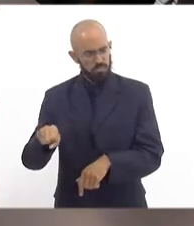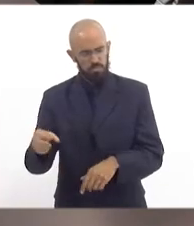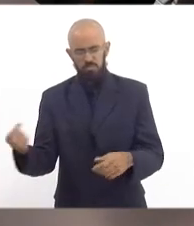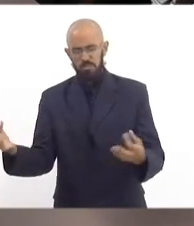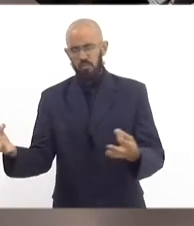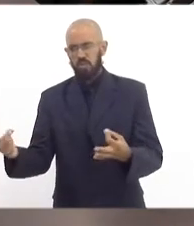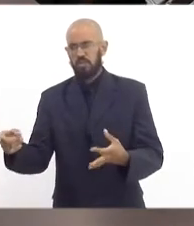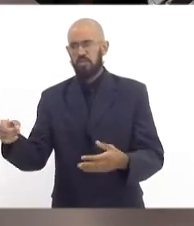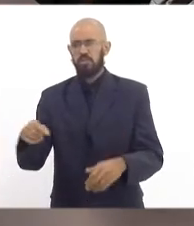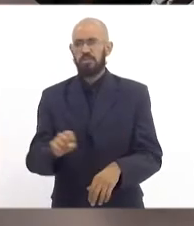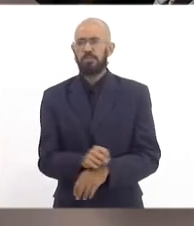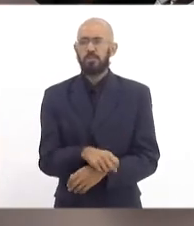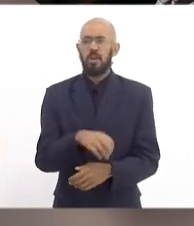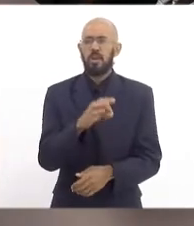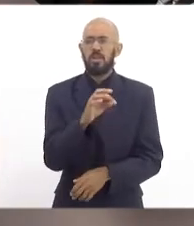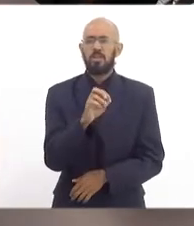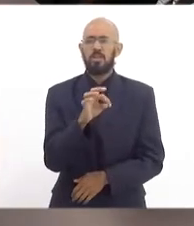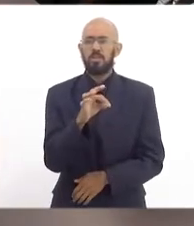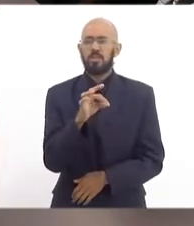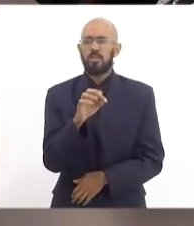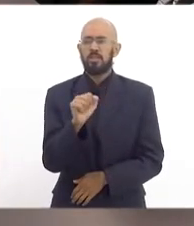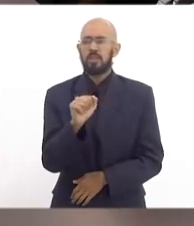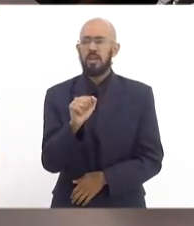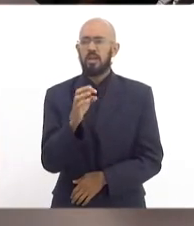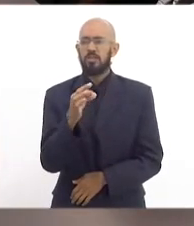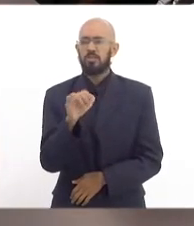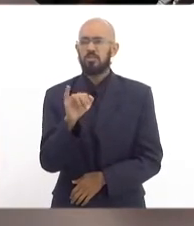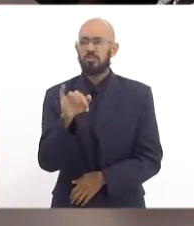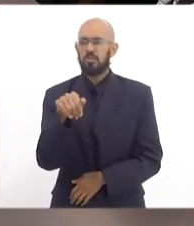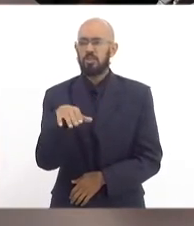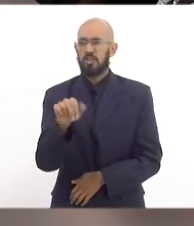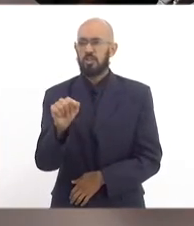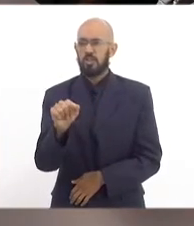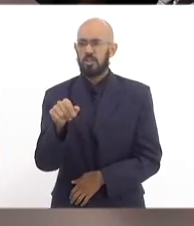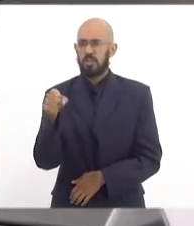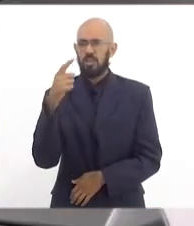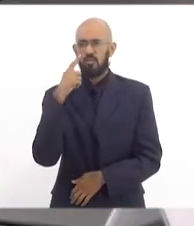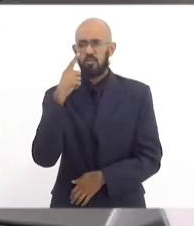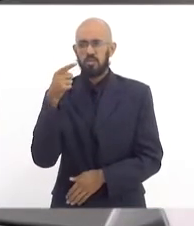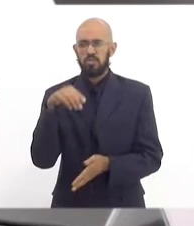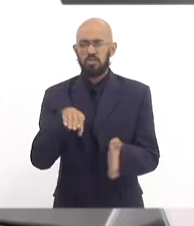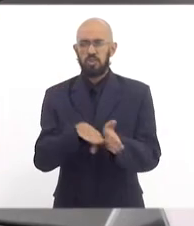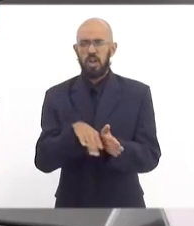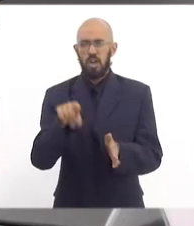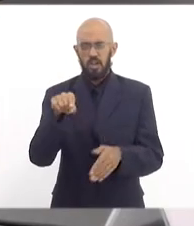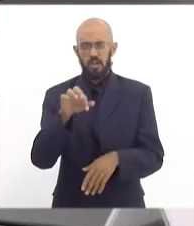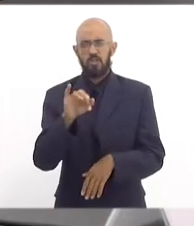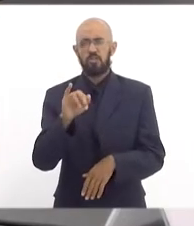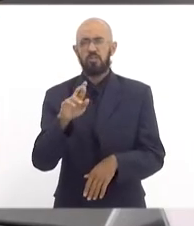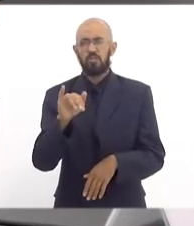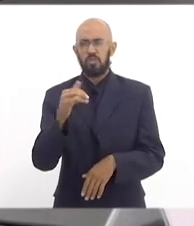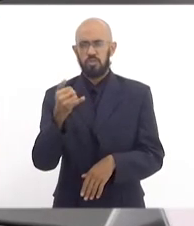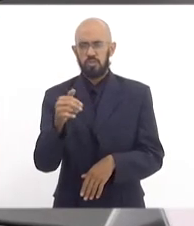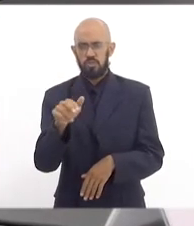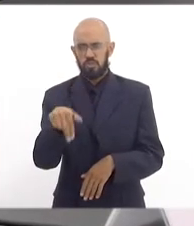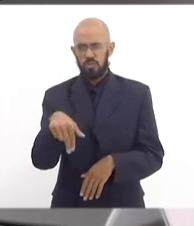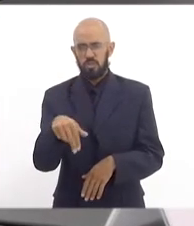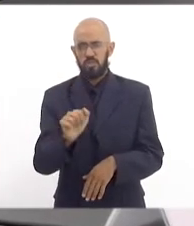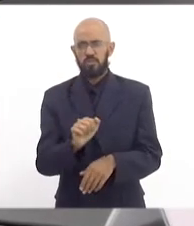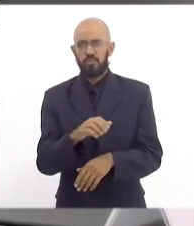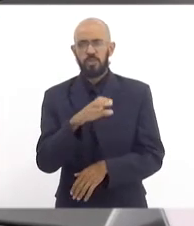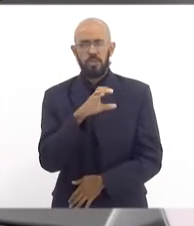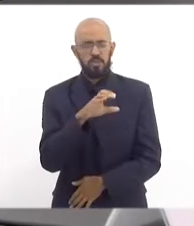Tatiana Abranches da fusion que ele chegar aqui Tallis seja bem-vindo a Tatiana o